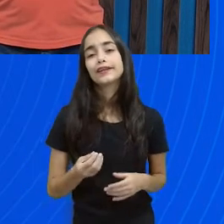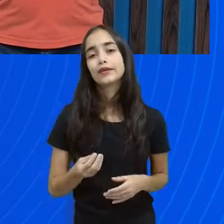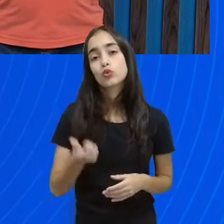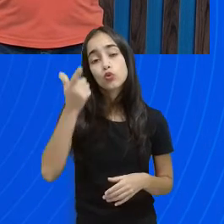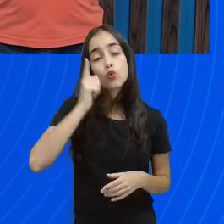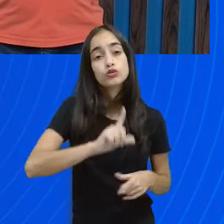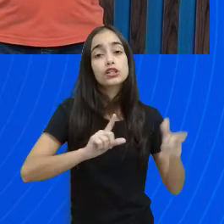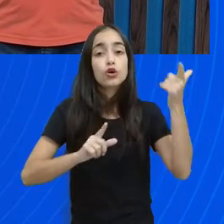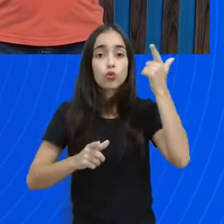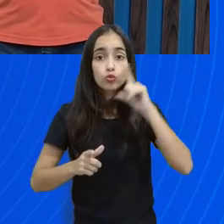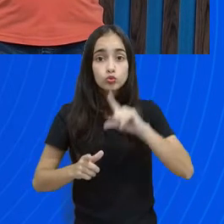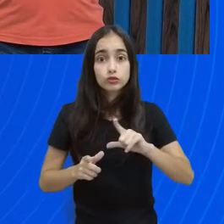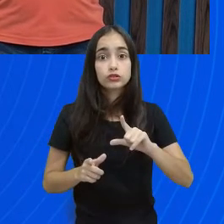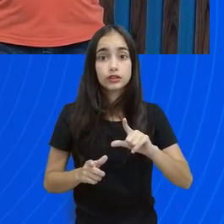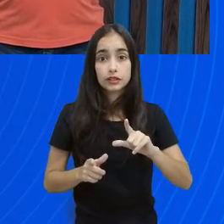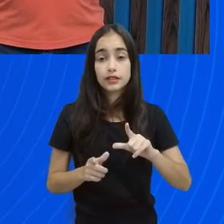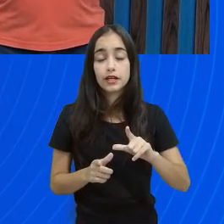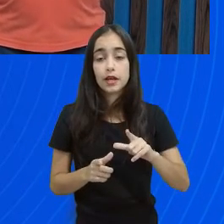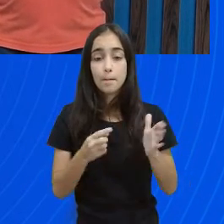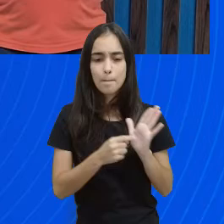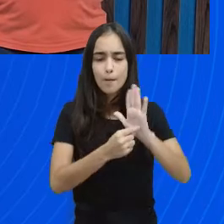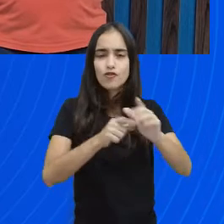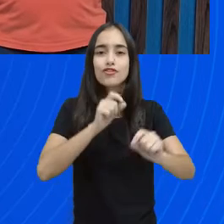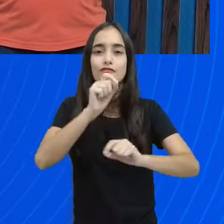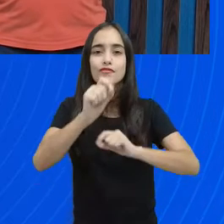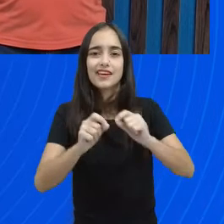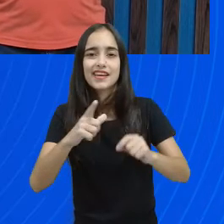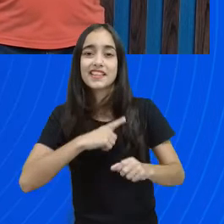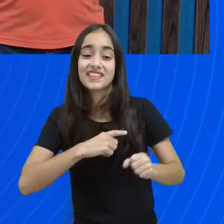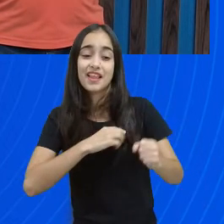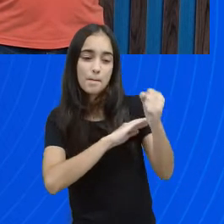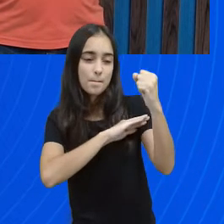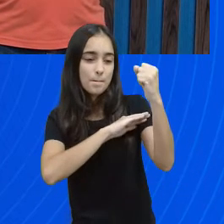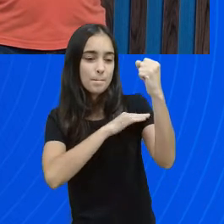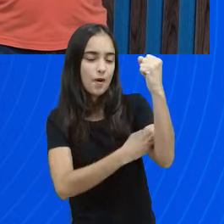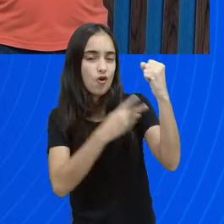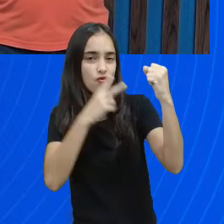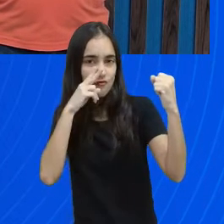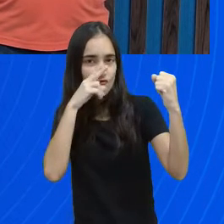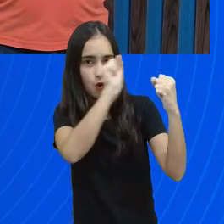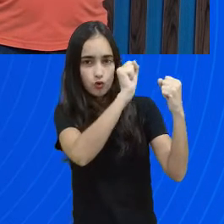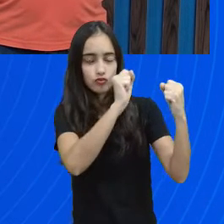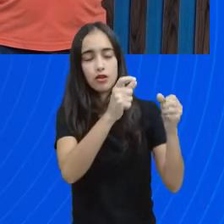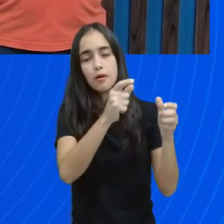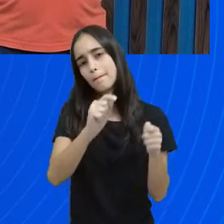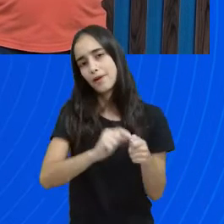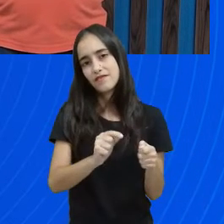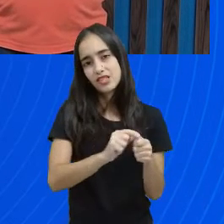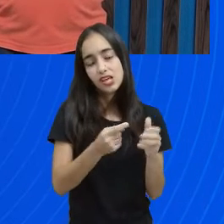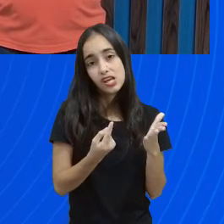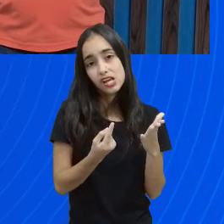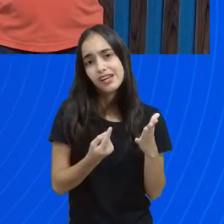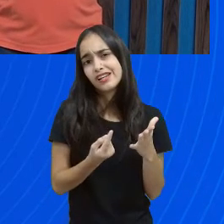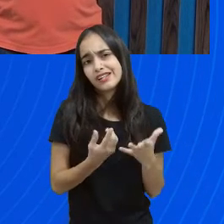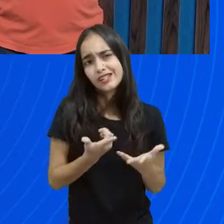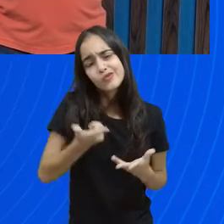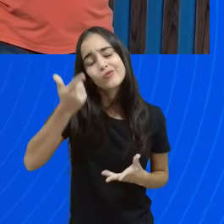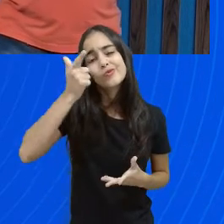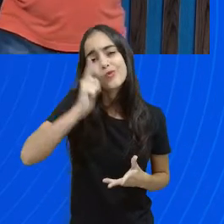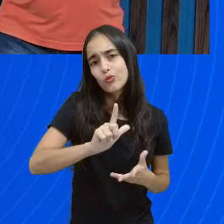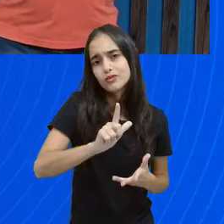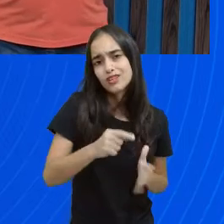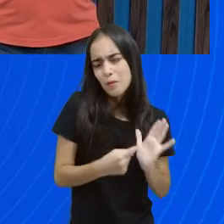né, um grande poderio militar para fazer frente, né, para demonstrar força